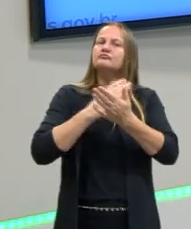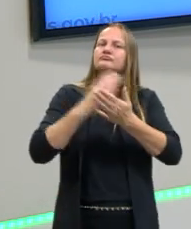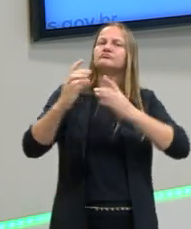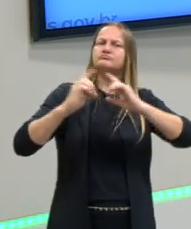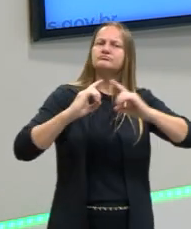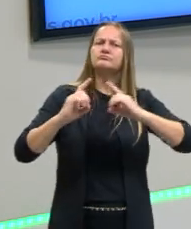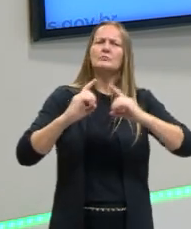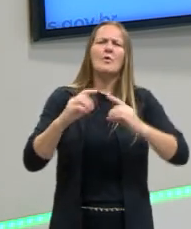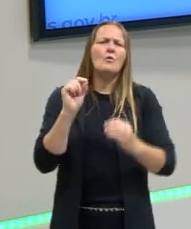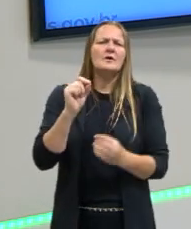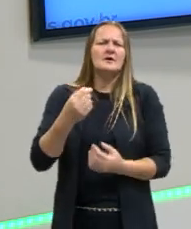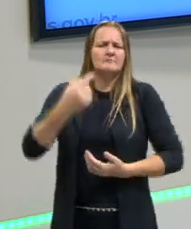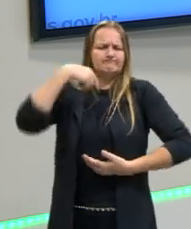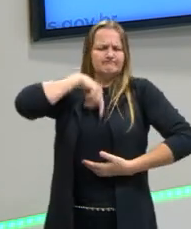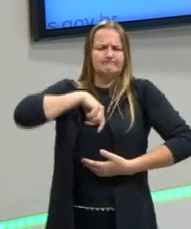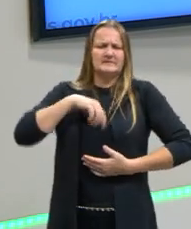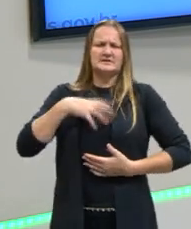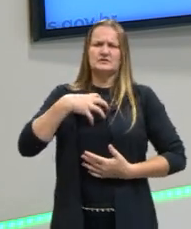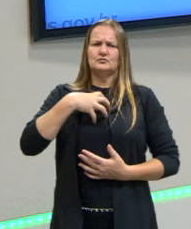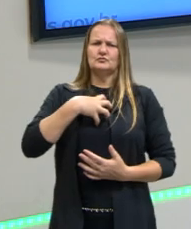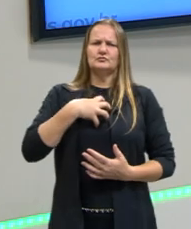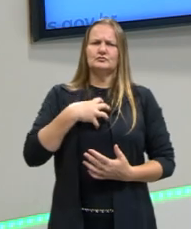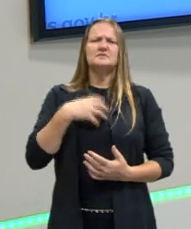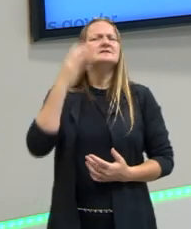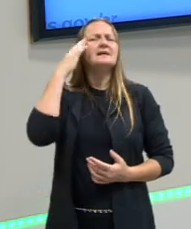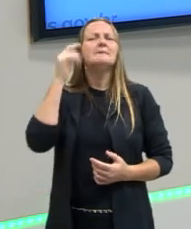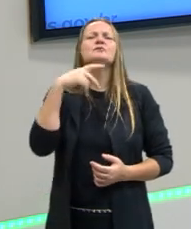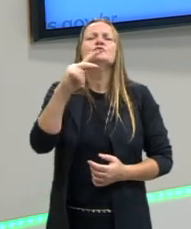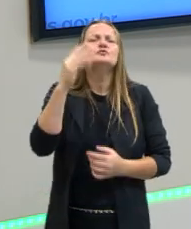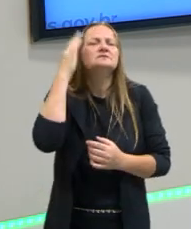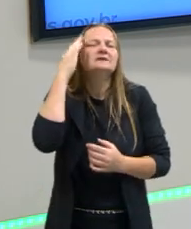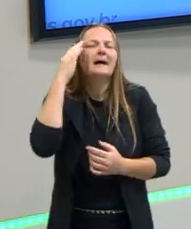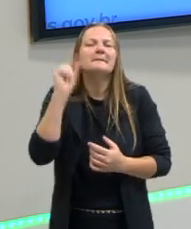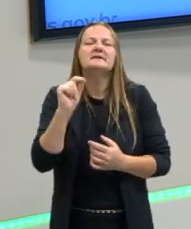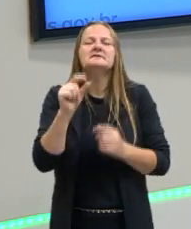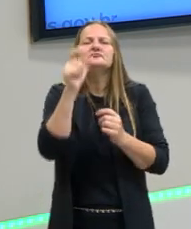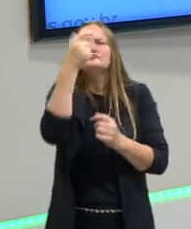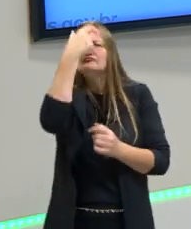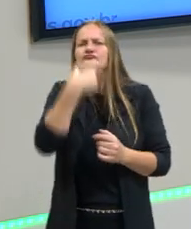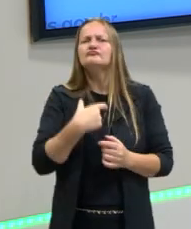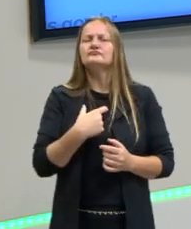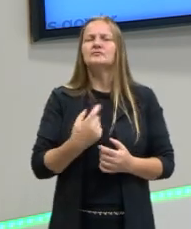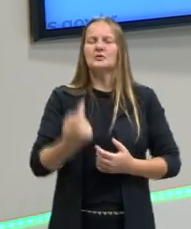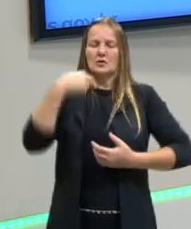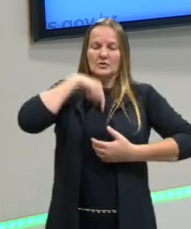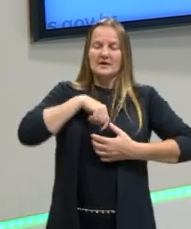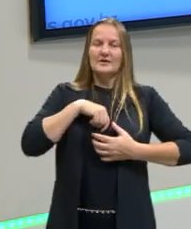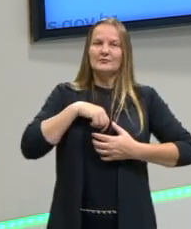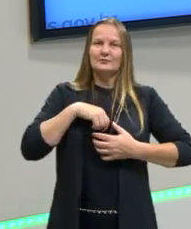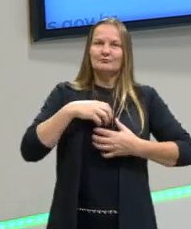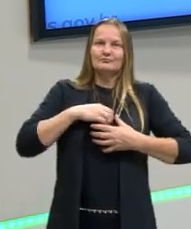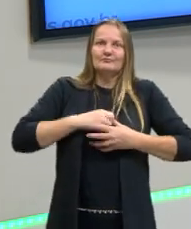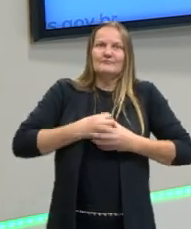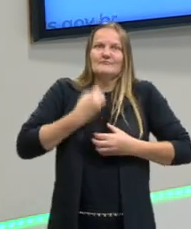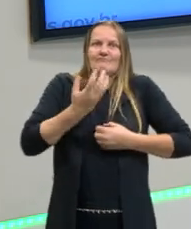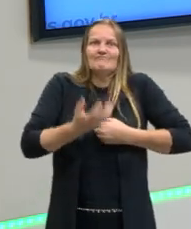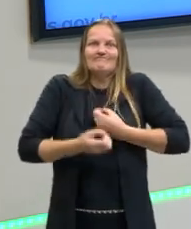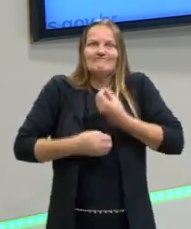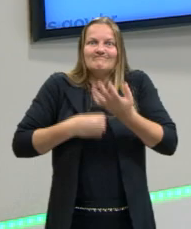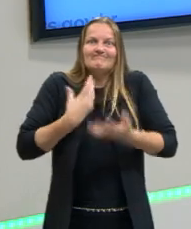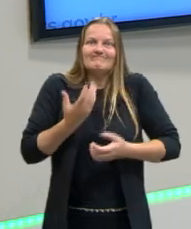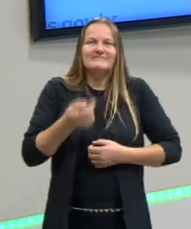a essência do ser humano aquilo que o ser humano Sabe aquele que o ser humano pode tirar vi dentro desse né o